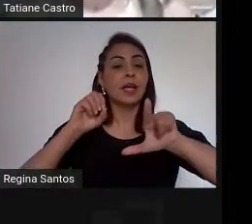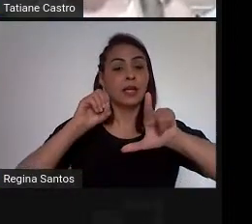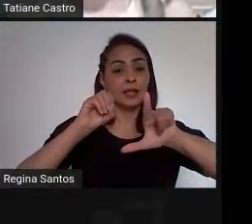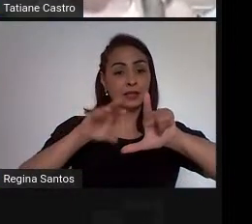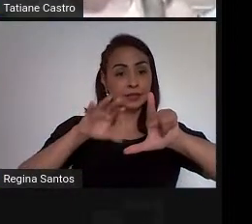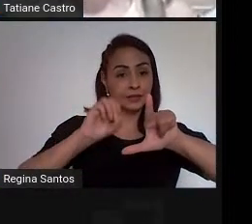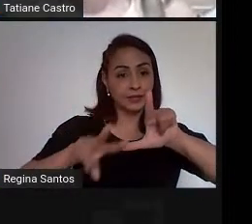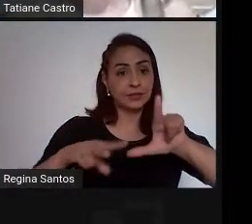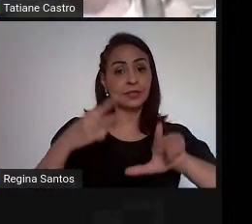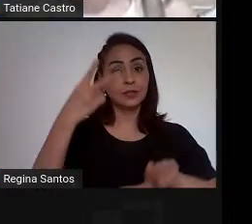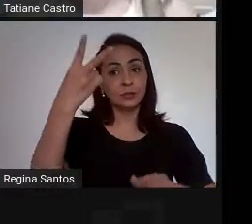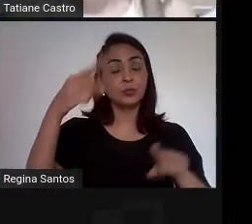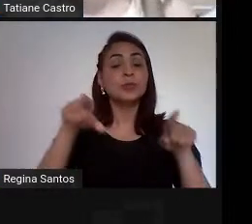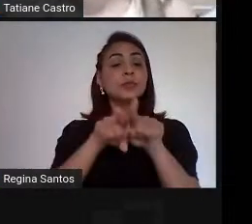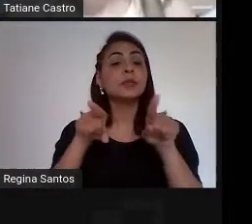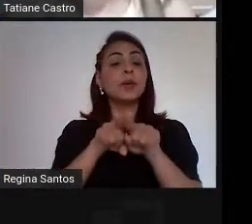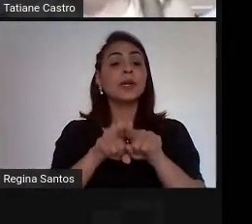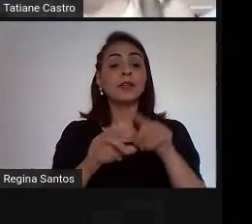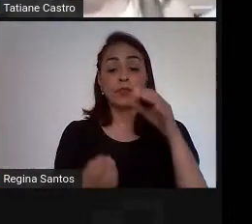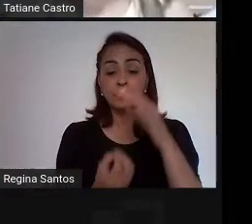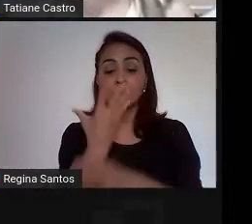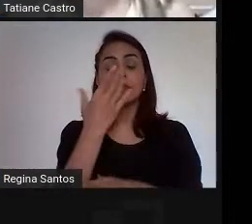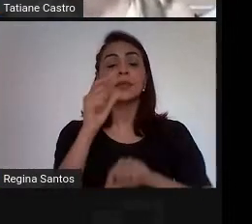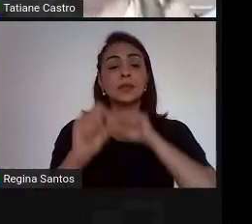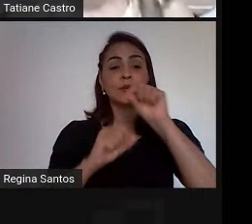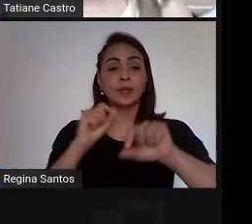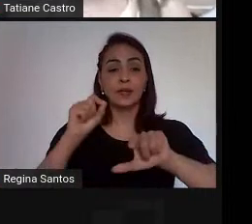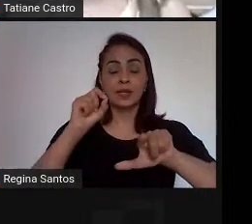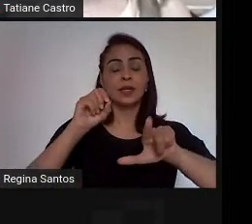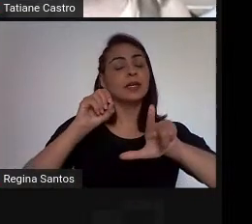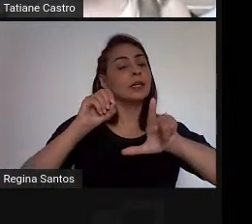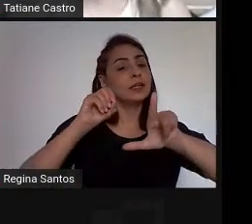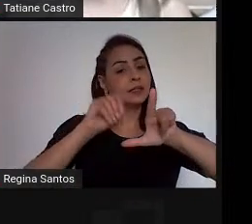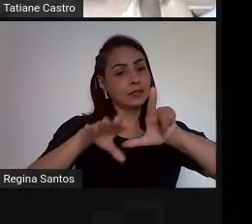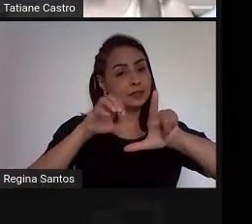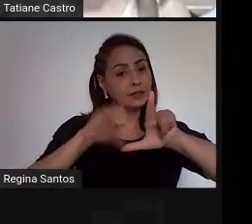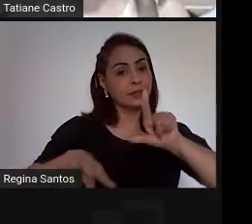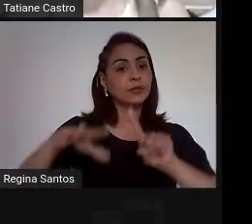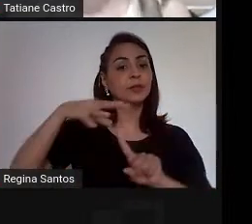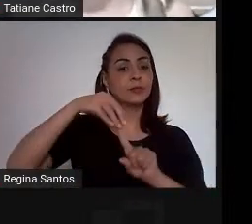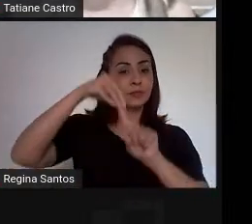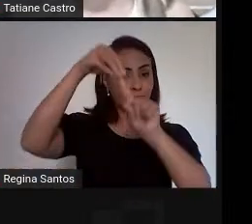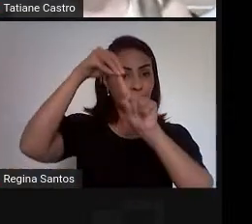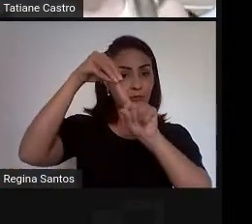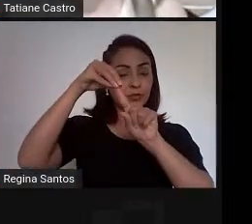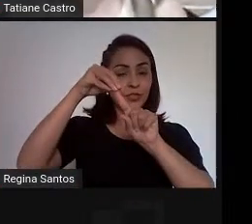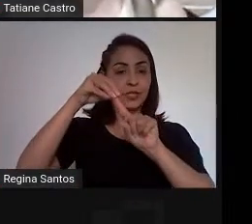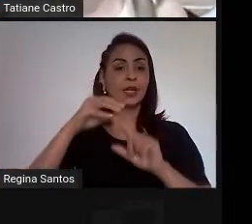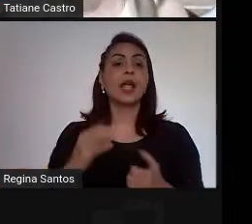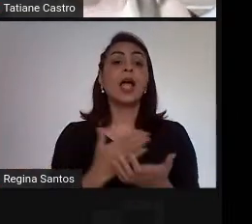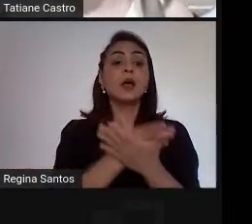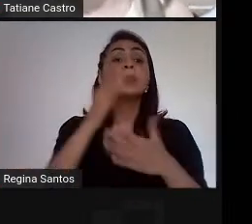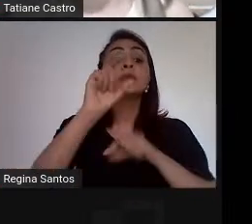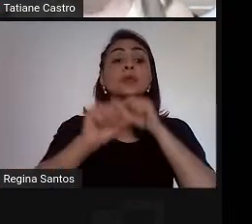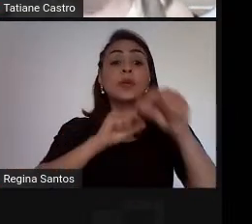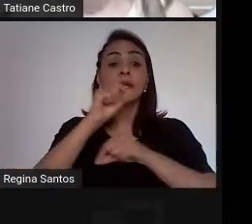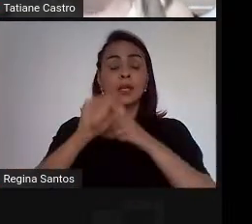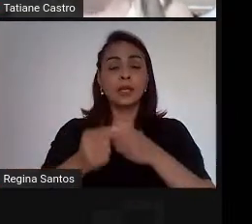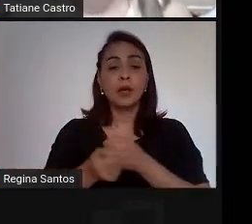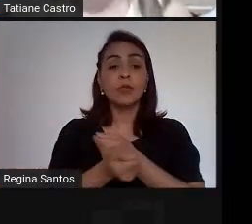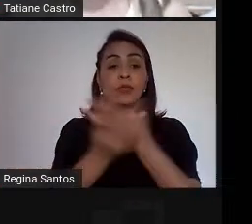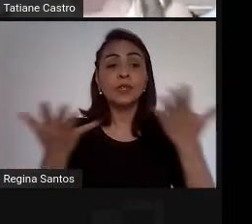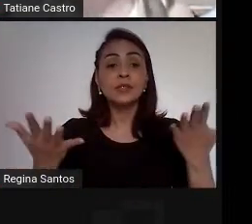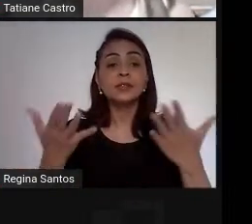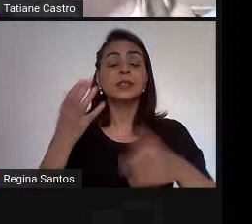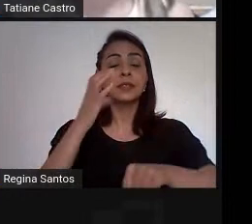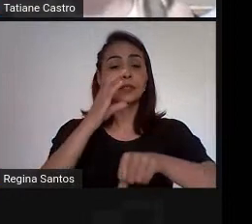Outras preocupações que os professores tinham na época, a necessidade de oferecer o espanhol, tendo em vista que o Acre era a zona de fronteira, e também de incluir